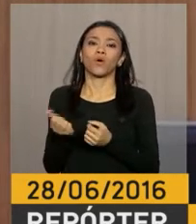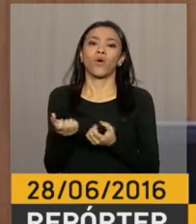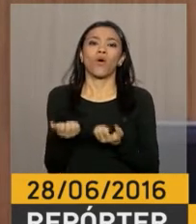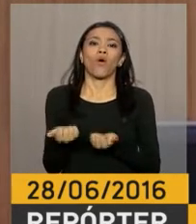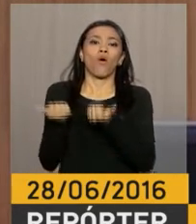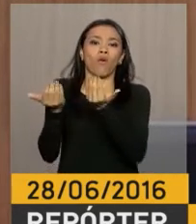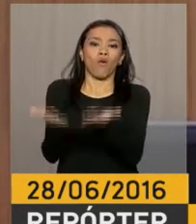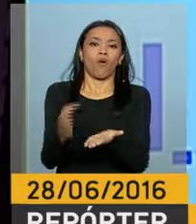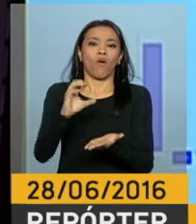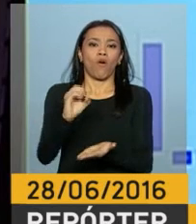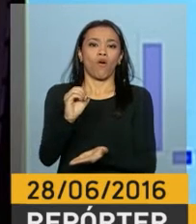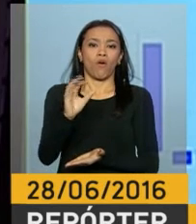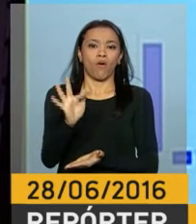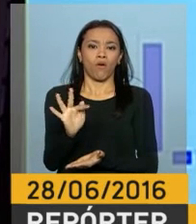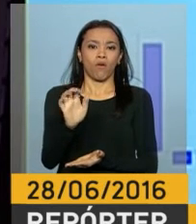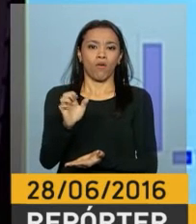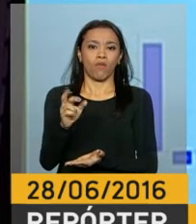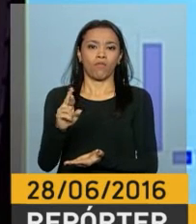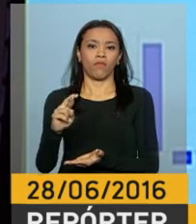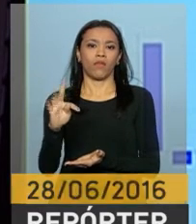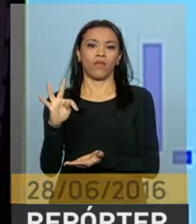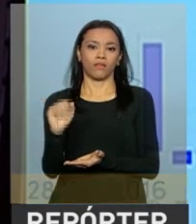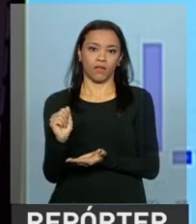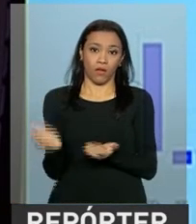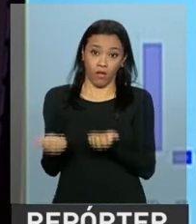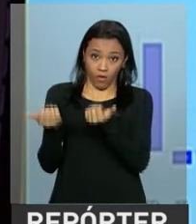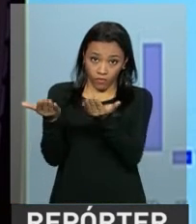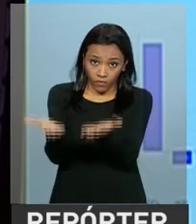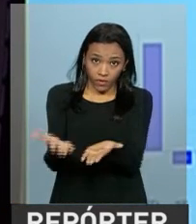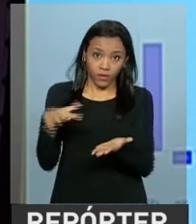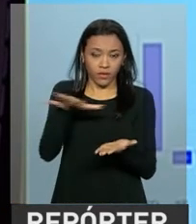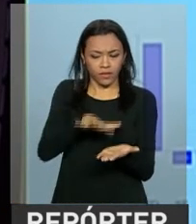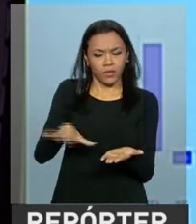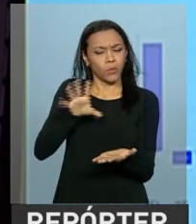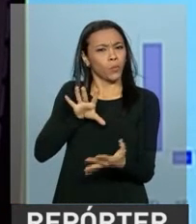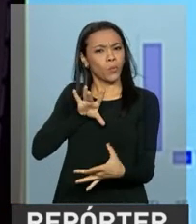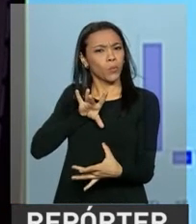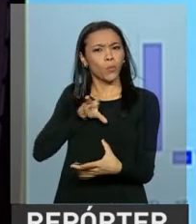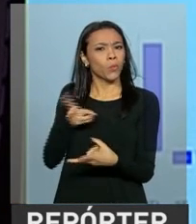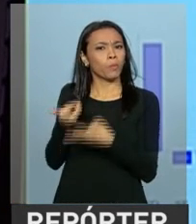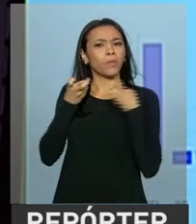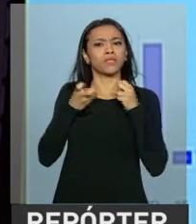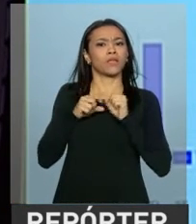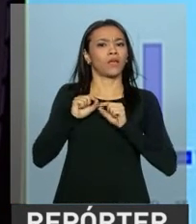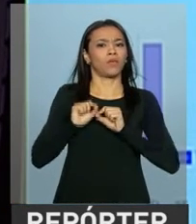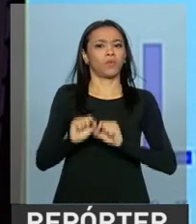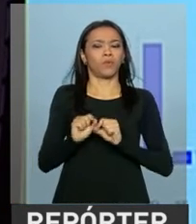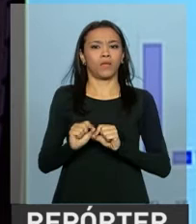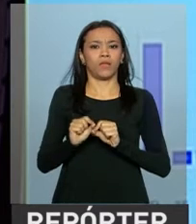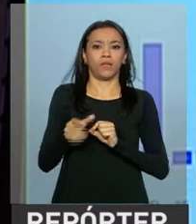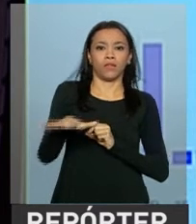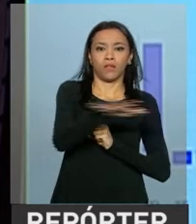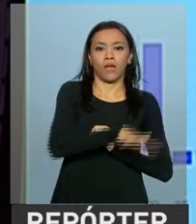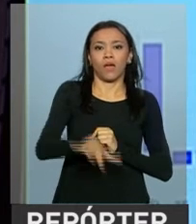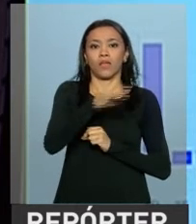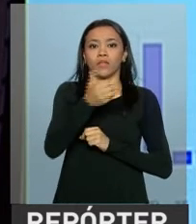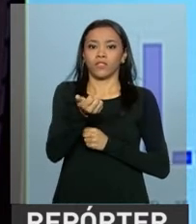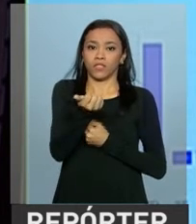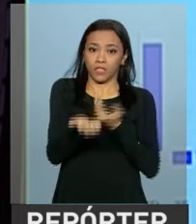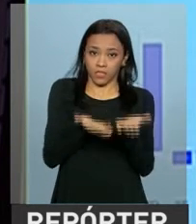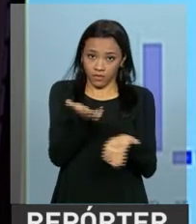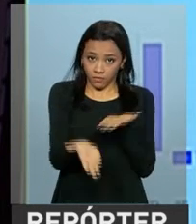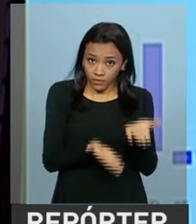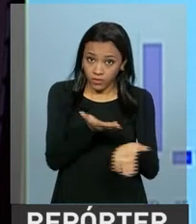rápida passagem. O que se observa é que, no que diz respeito ao volume de serviços, os sinais